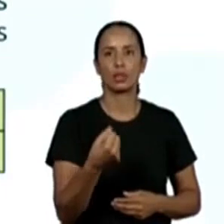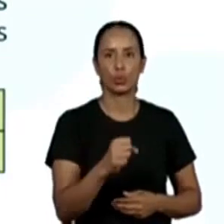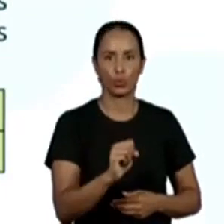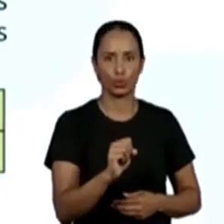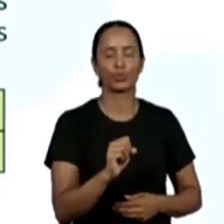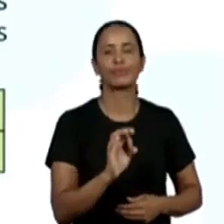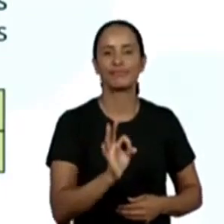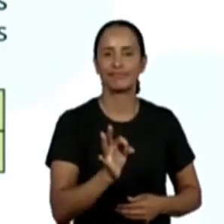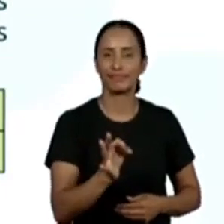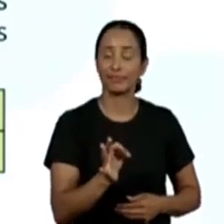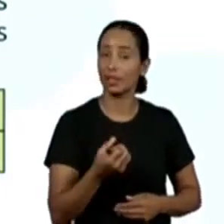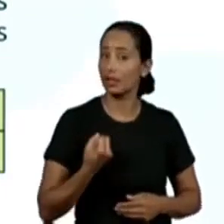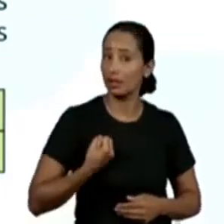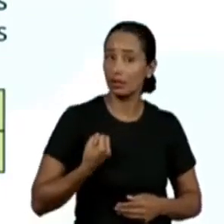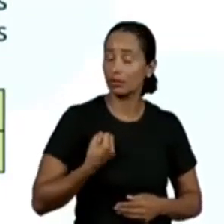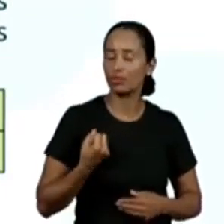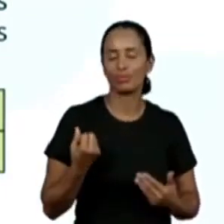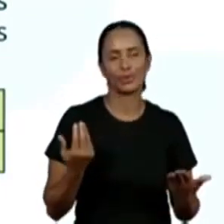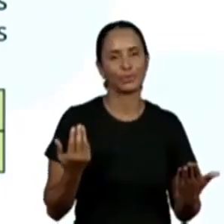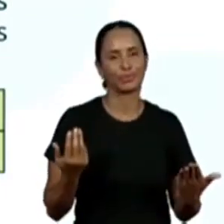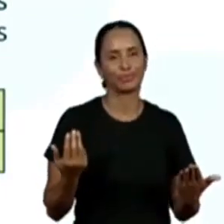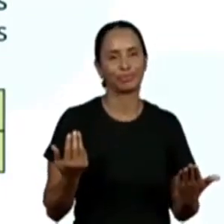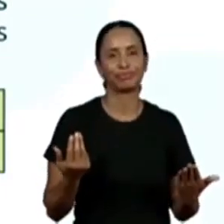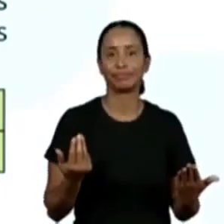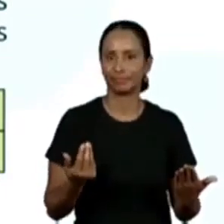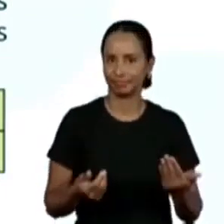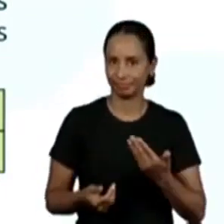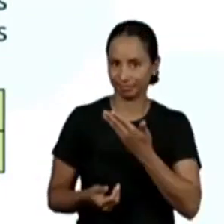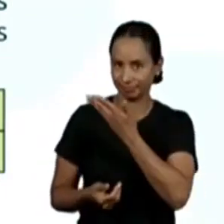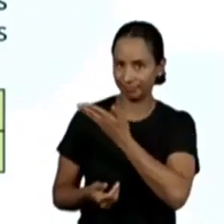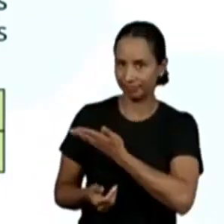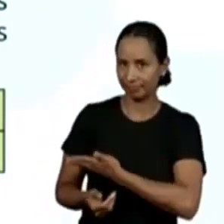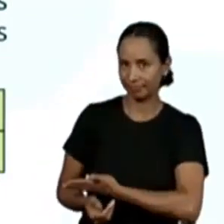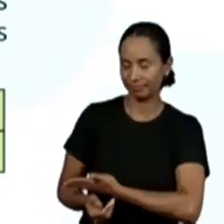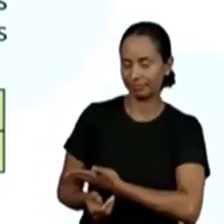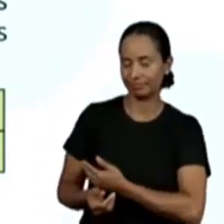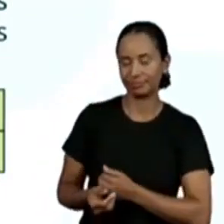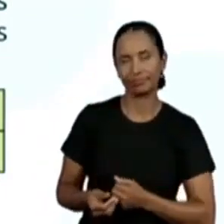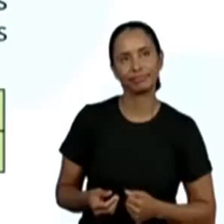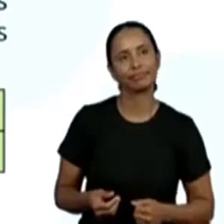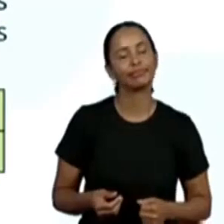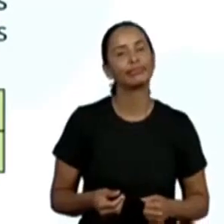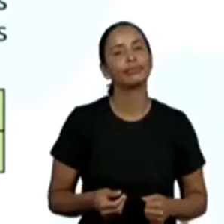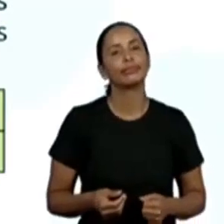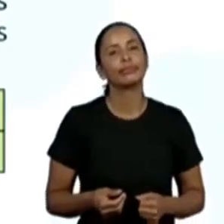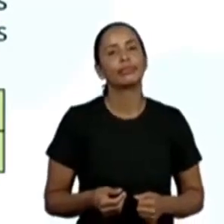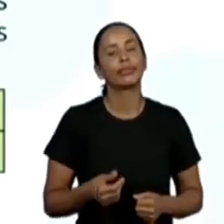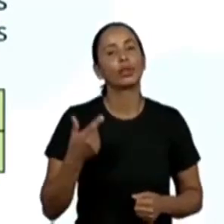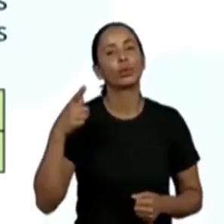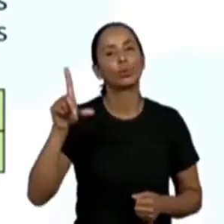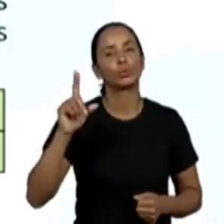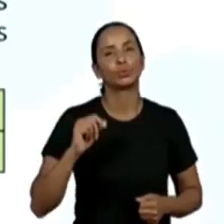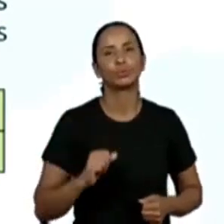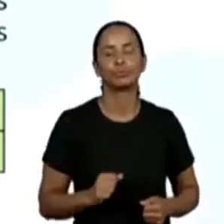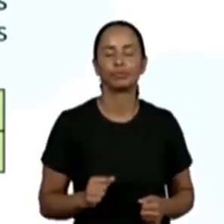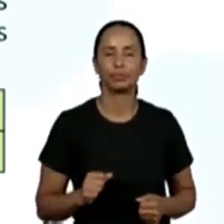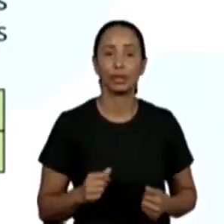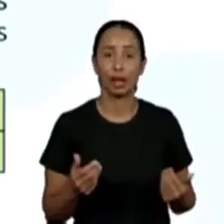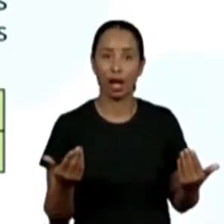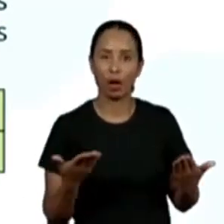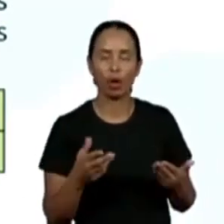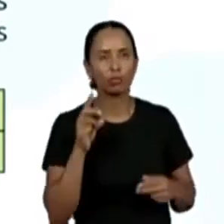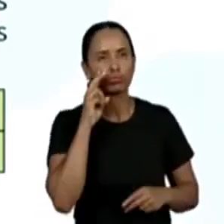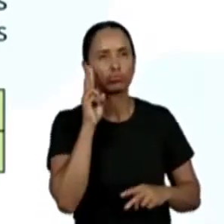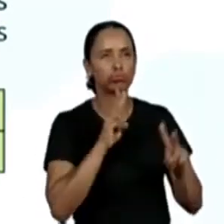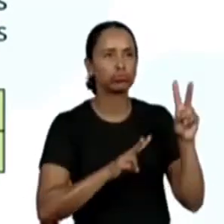12.468 aí, ó. É o número, é o próximo seria, né? É o próximo número que eu identifiquei. Vamos tentar um próximo? Vamos olhar